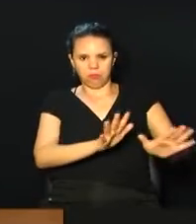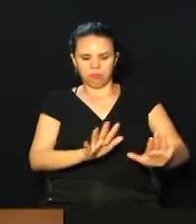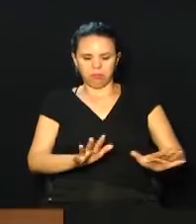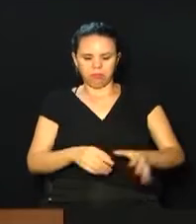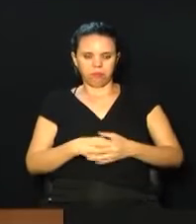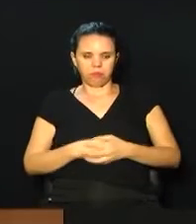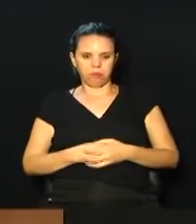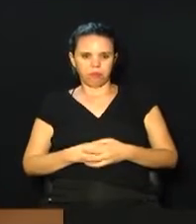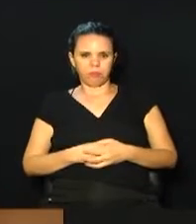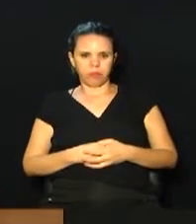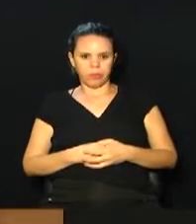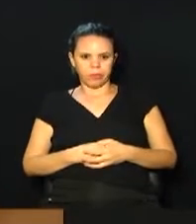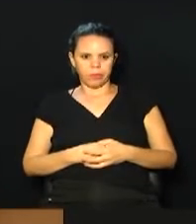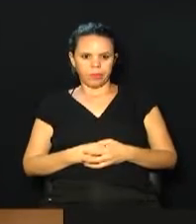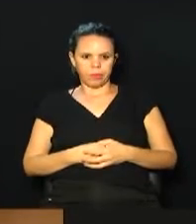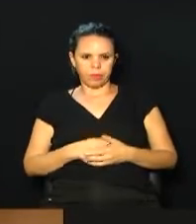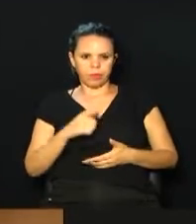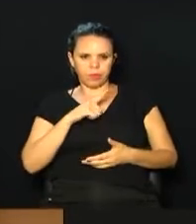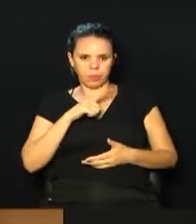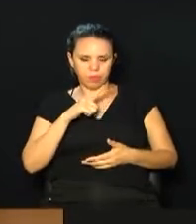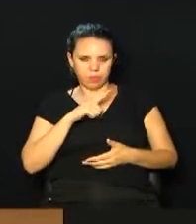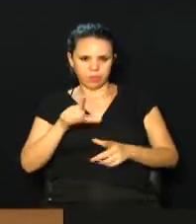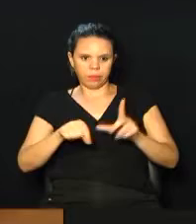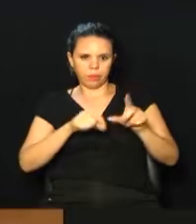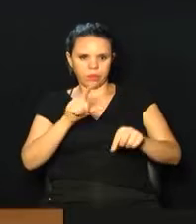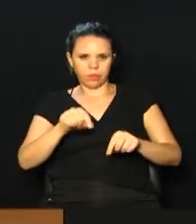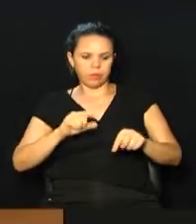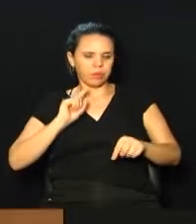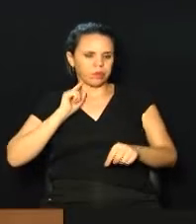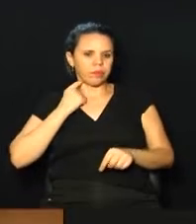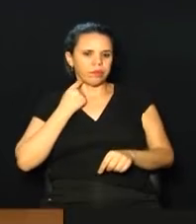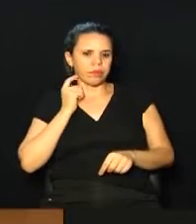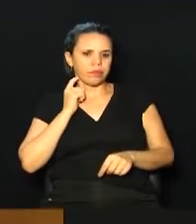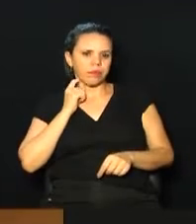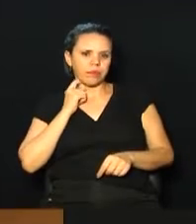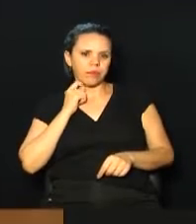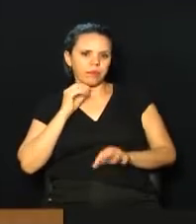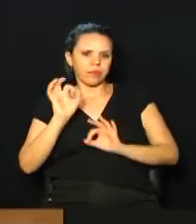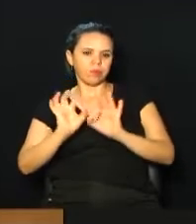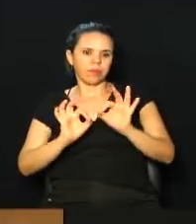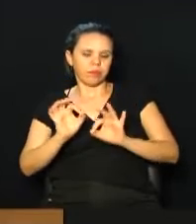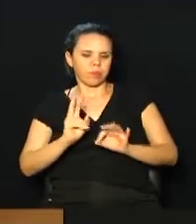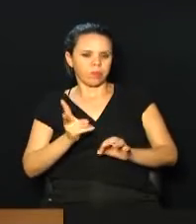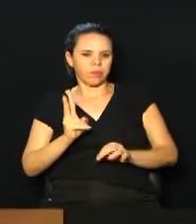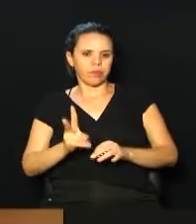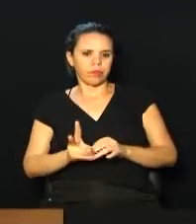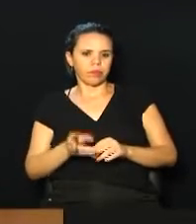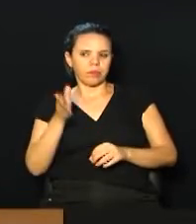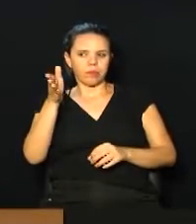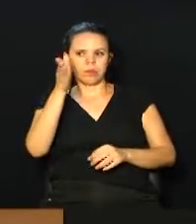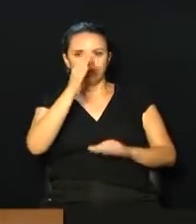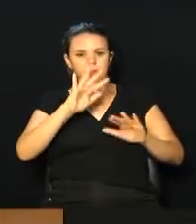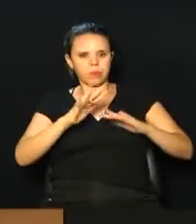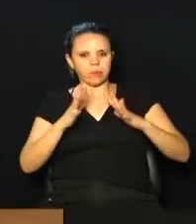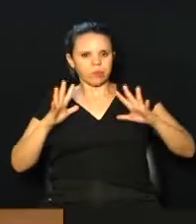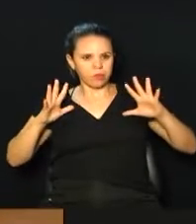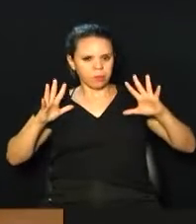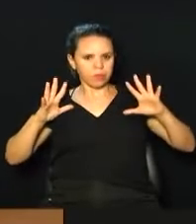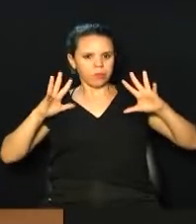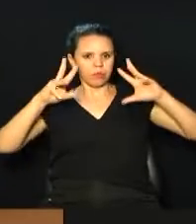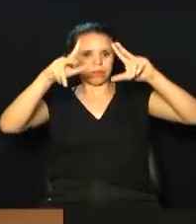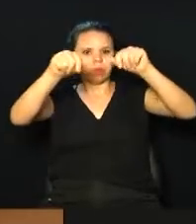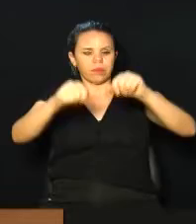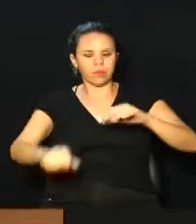cursos d'água. Nós temos coleta de lixo regular em todos os bairros da